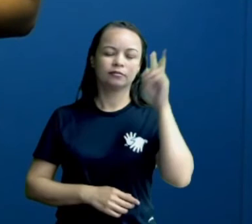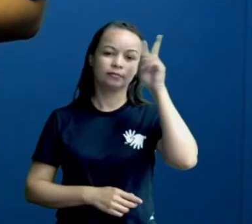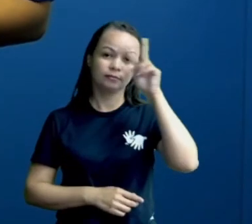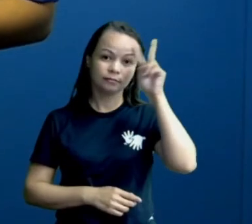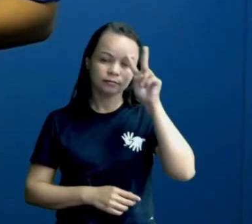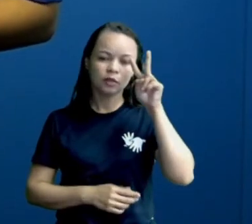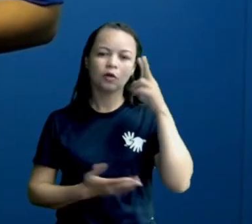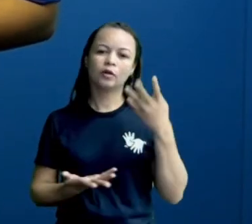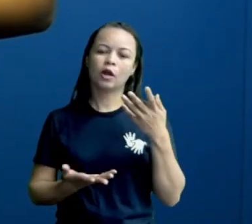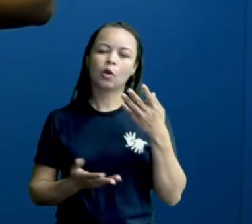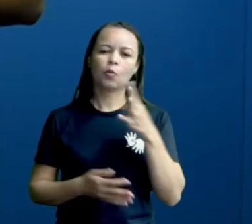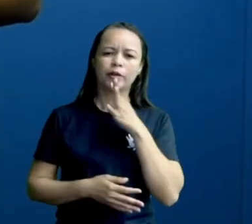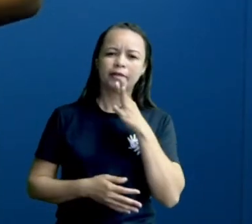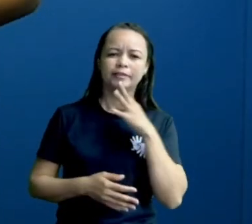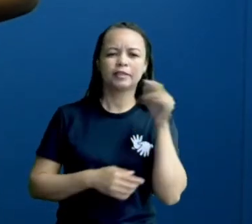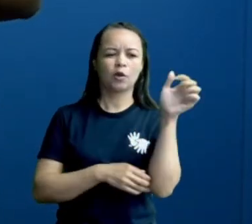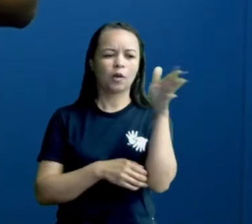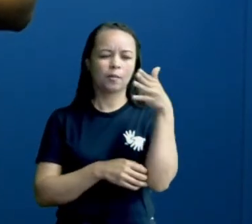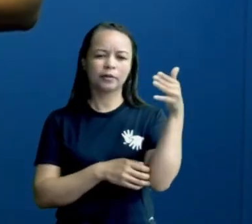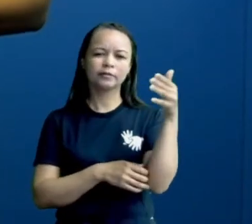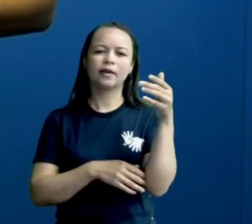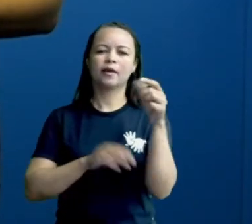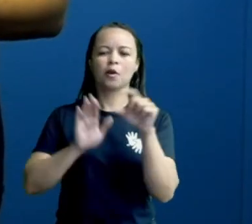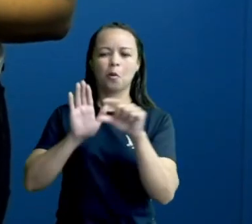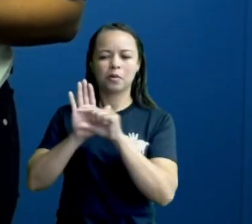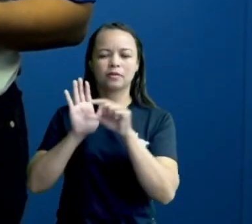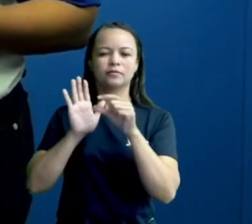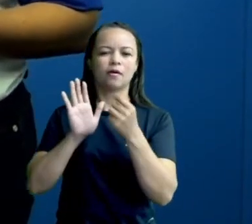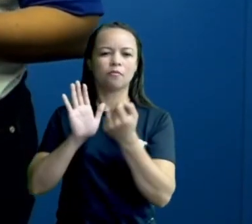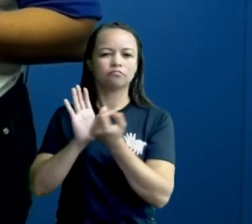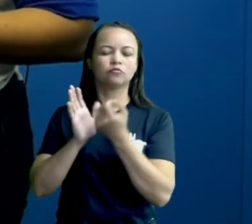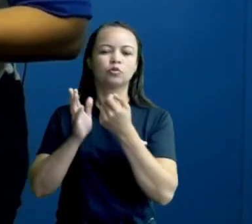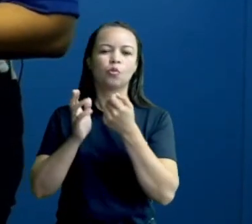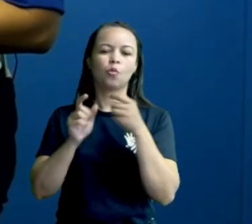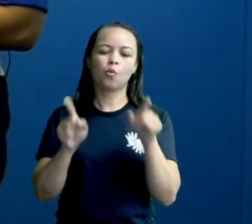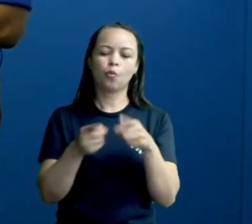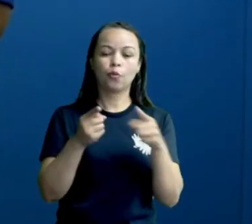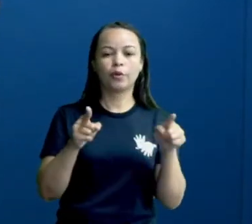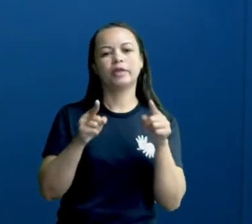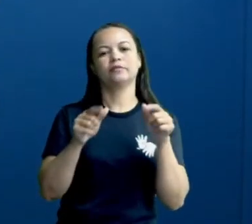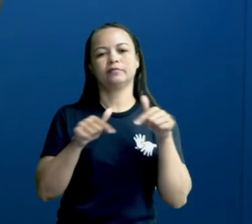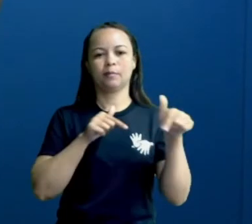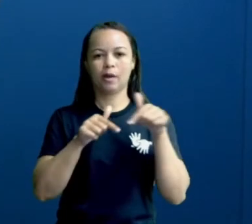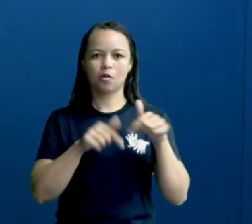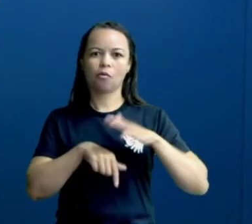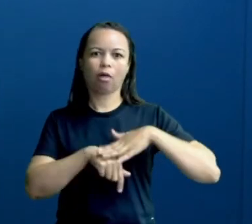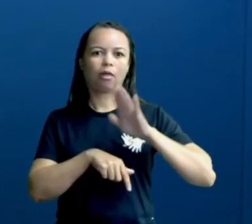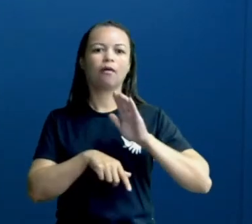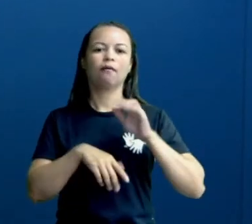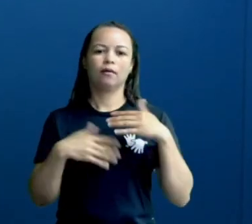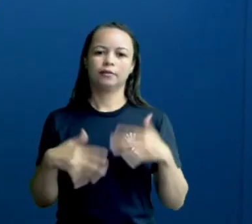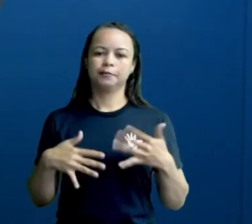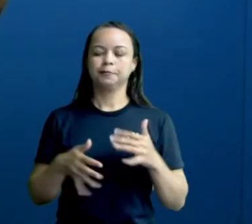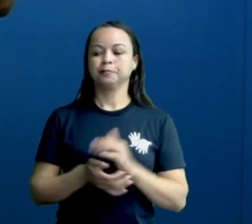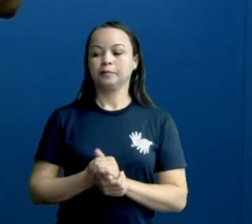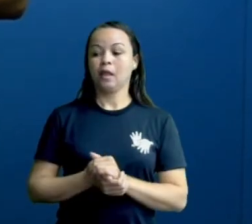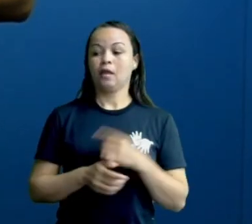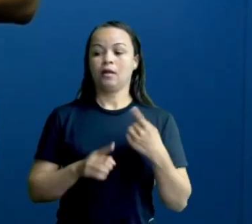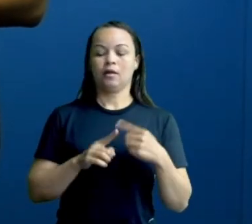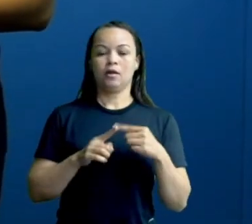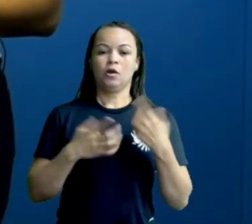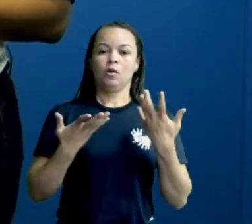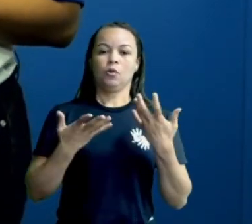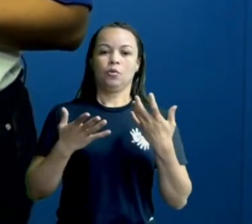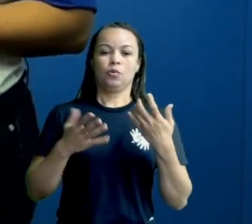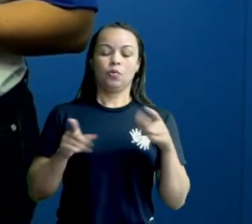gente conheceu a bandeira, o brasão e o hino de Vitória, a gente trabalhou bastante, porque esses símbolos, eles fazem parte da construção